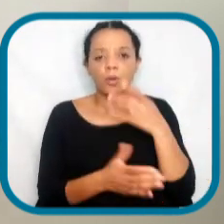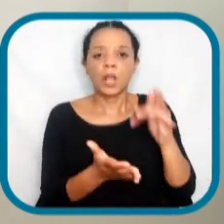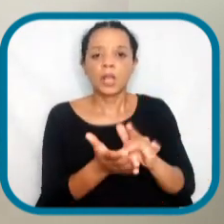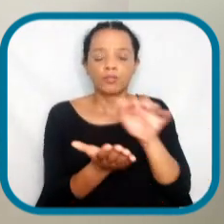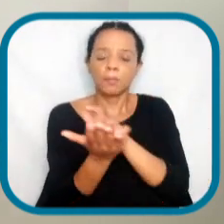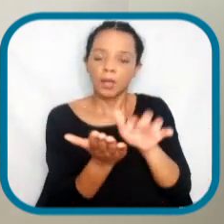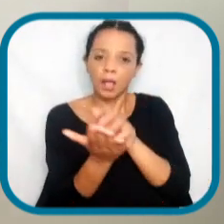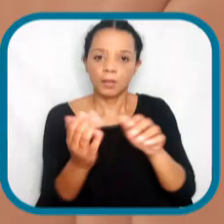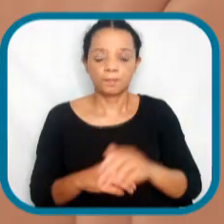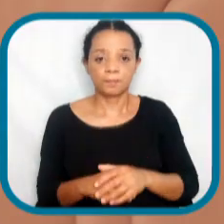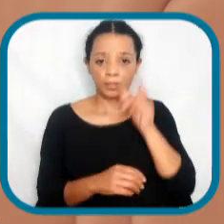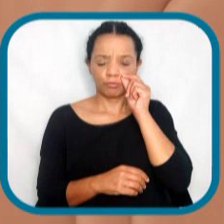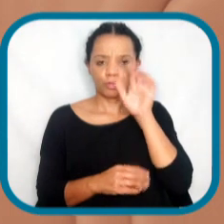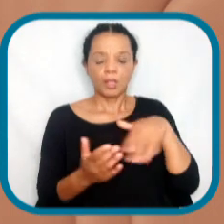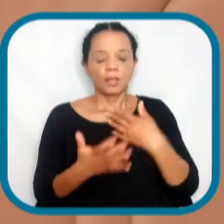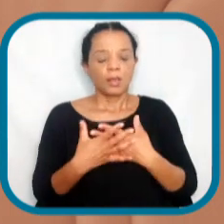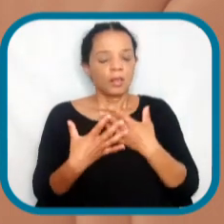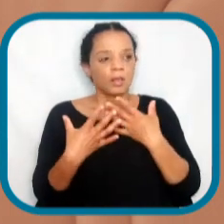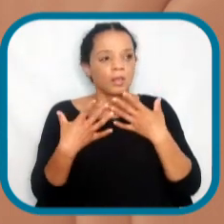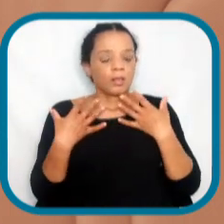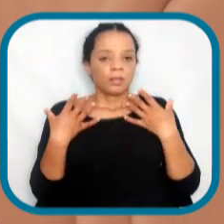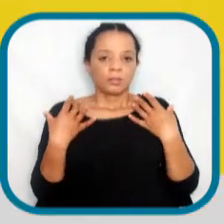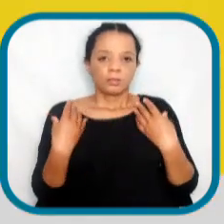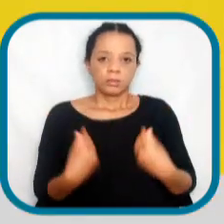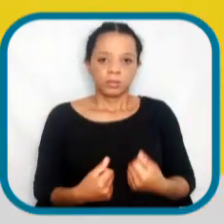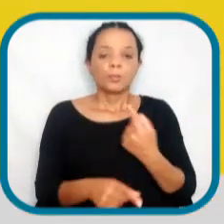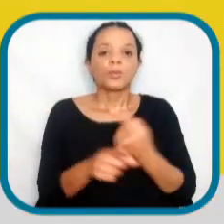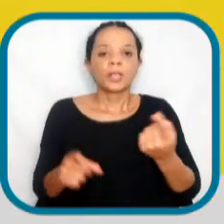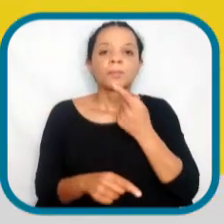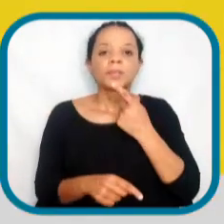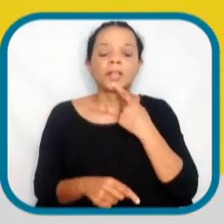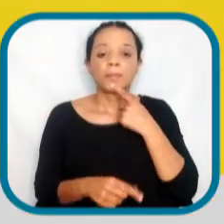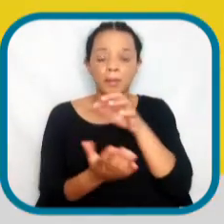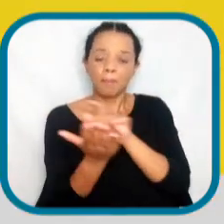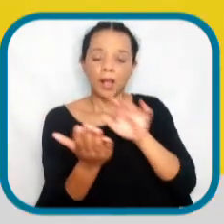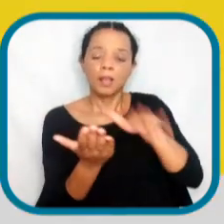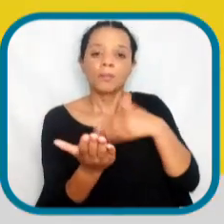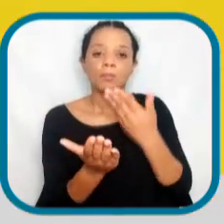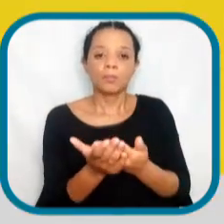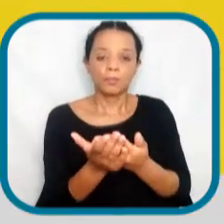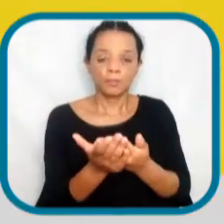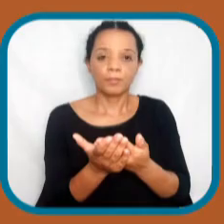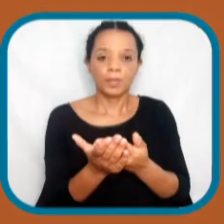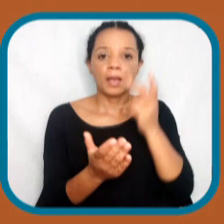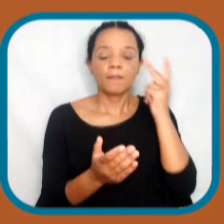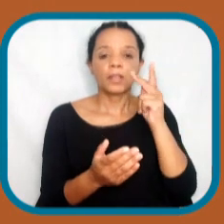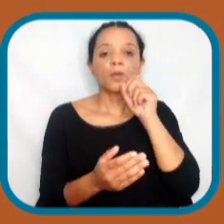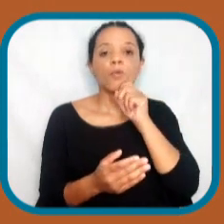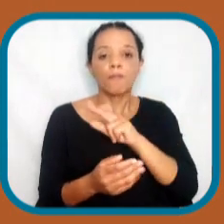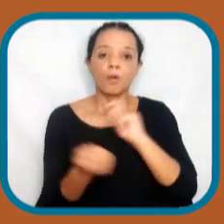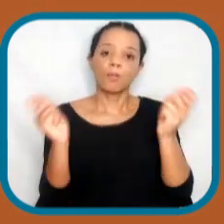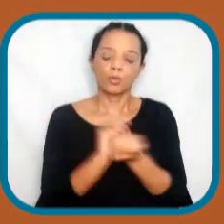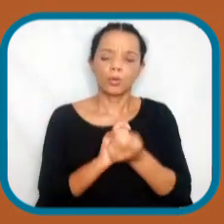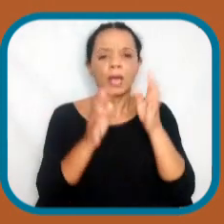realmente de livros em Braille. O Pedro fica emocionado ao perceber que o Braille mudou a vida do avô Arthur. Por isso, fica